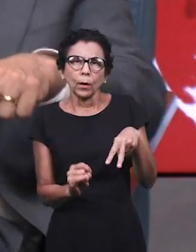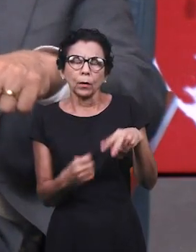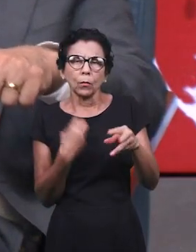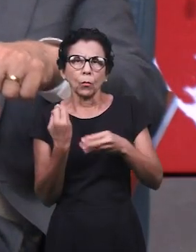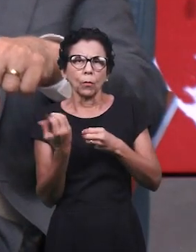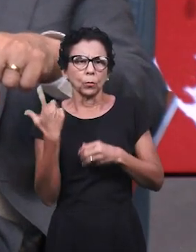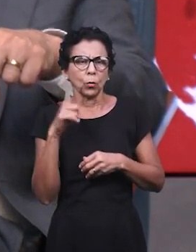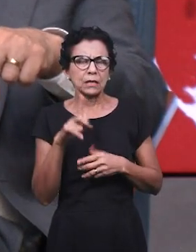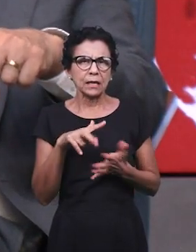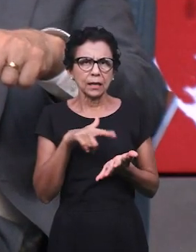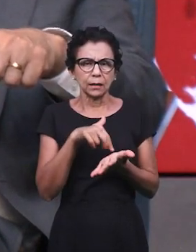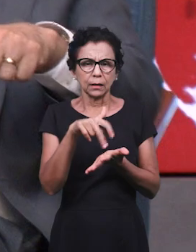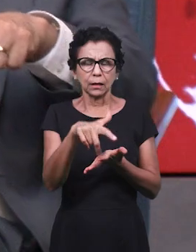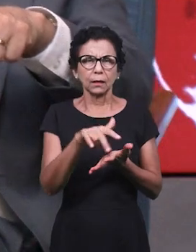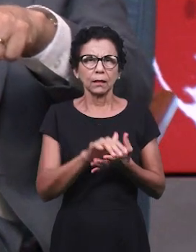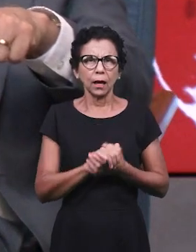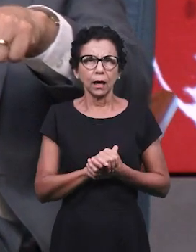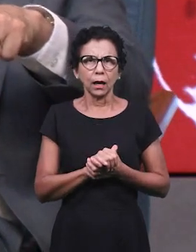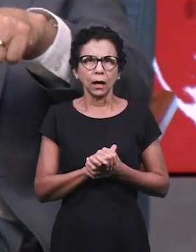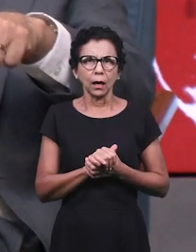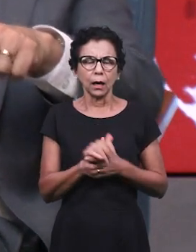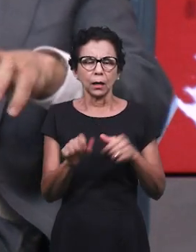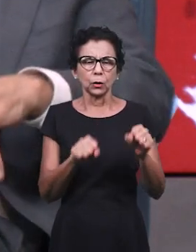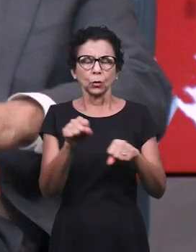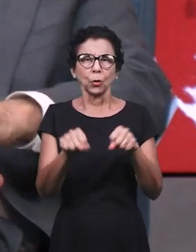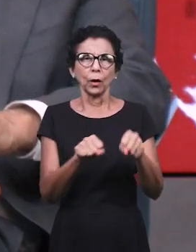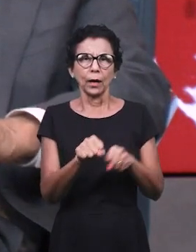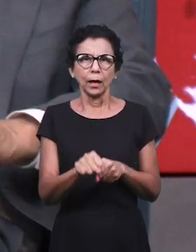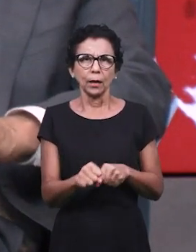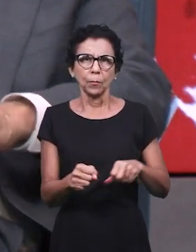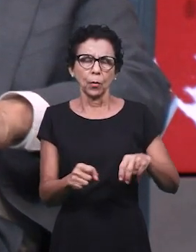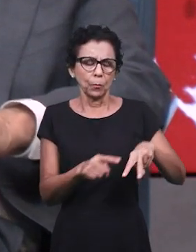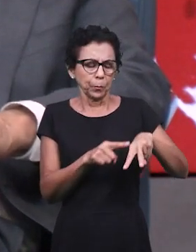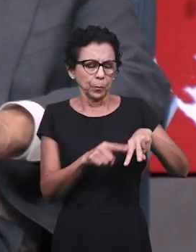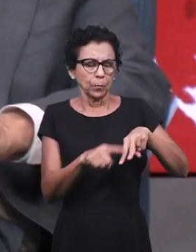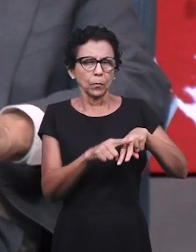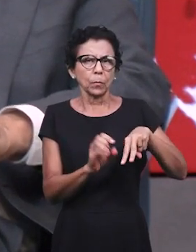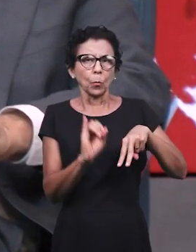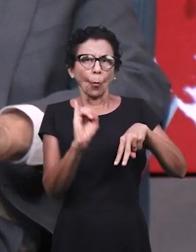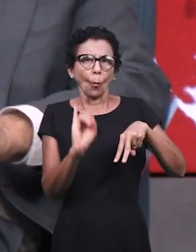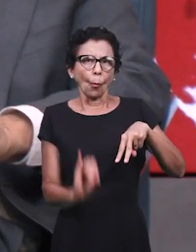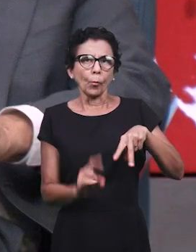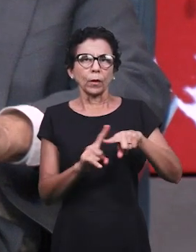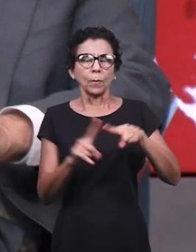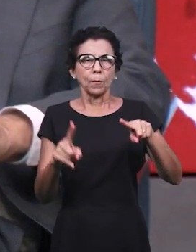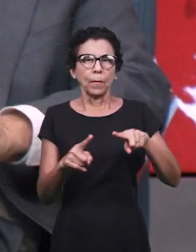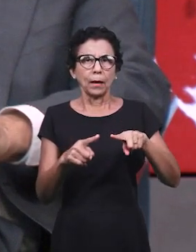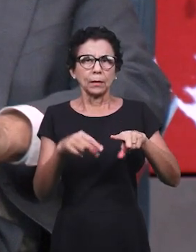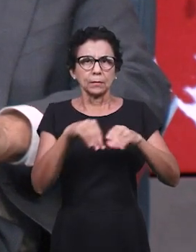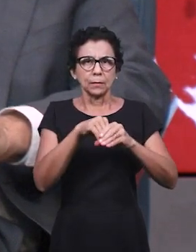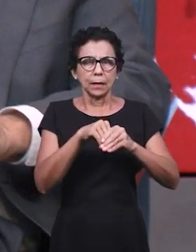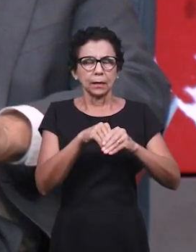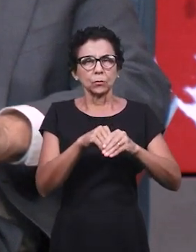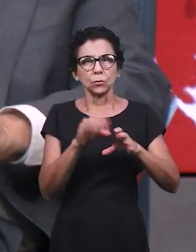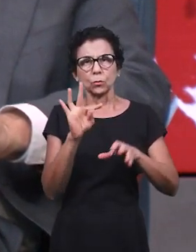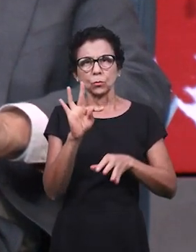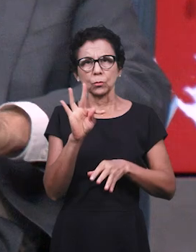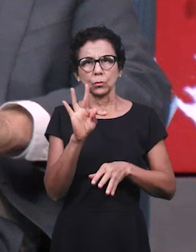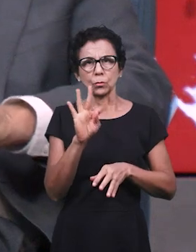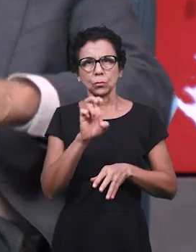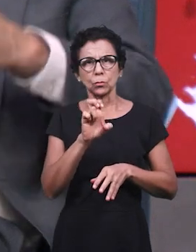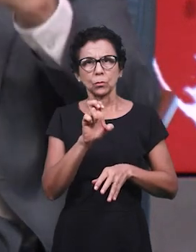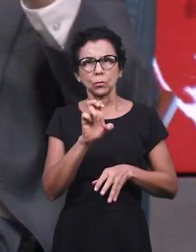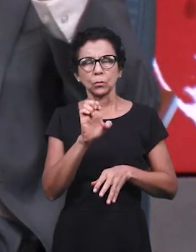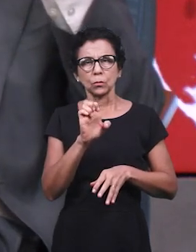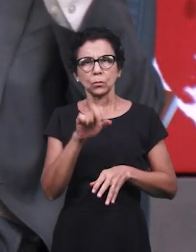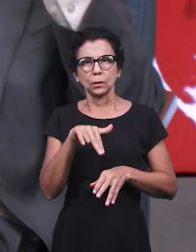correr? Os ligamentos são às vezes fininhos, mas tem uma força de tração incrível. É uma força de